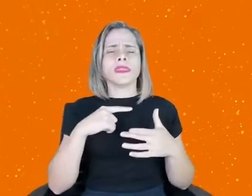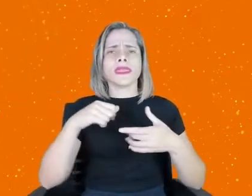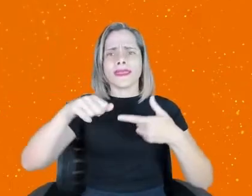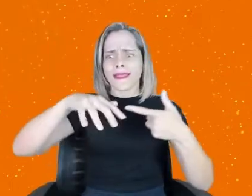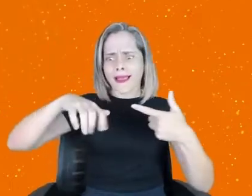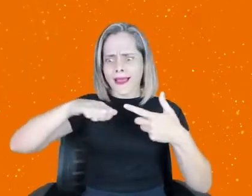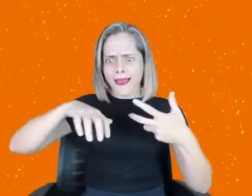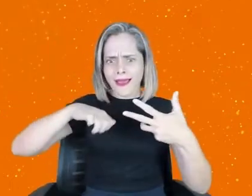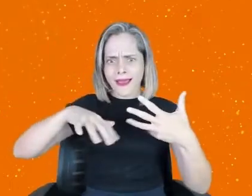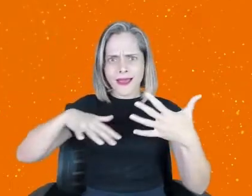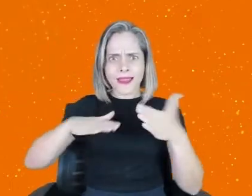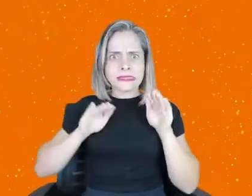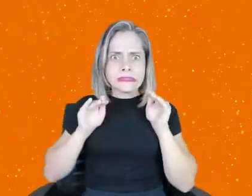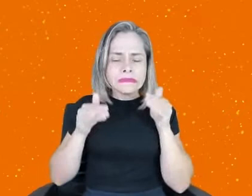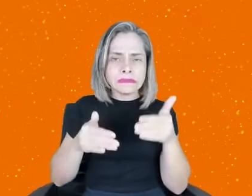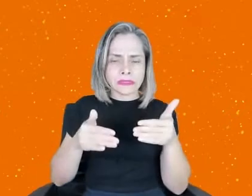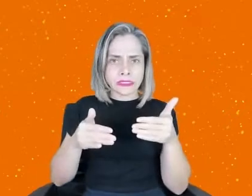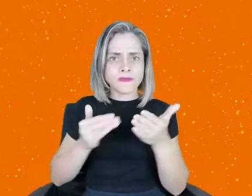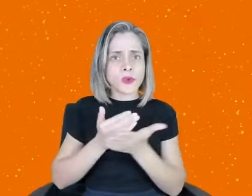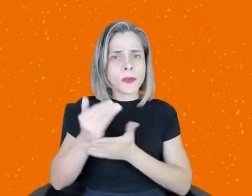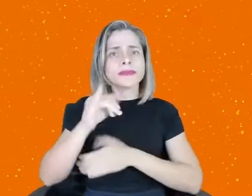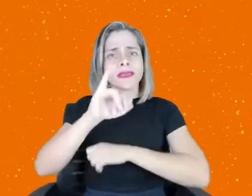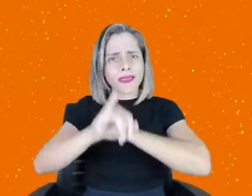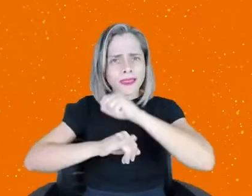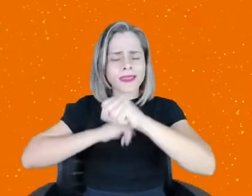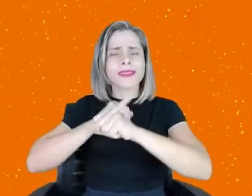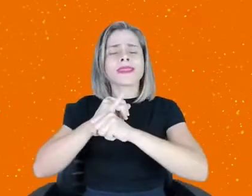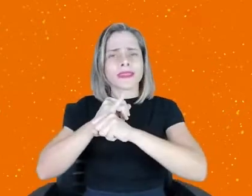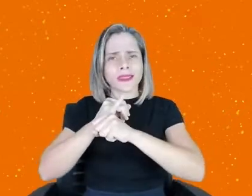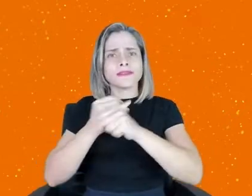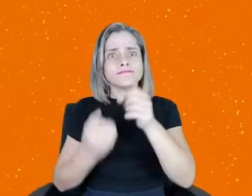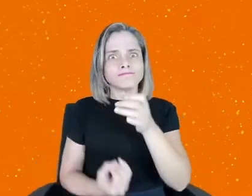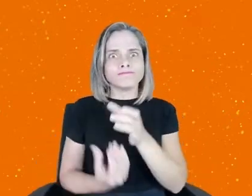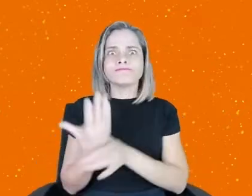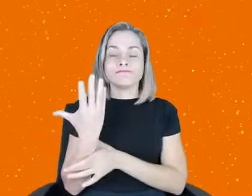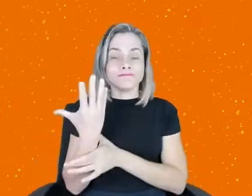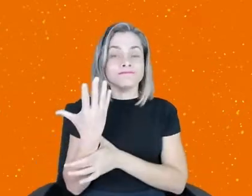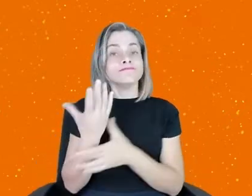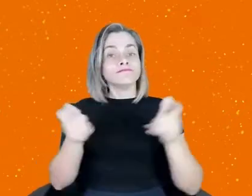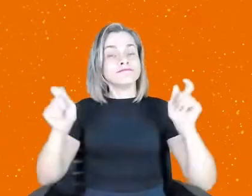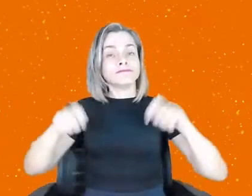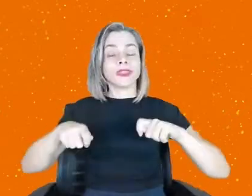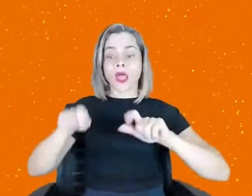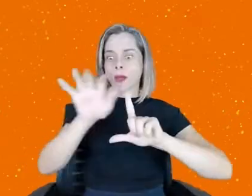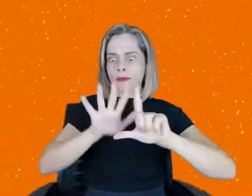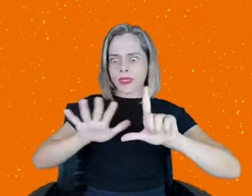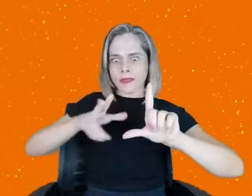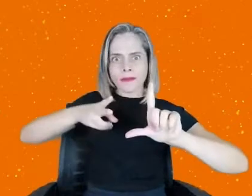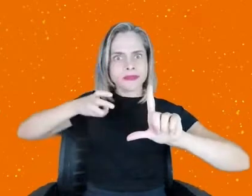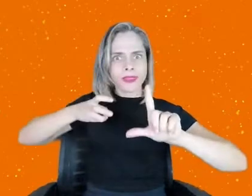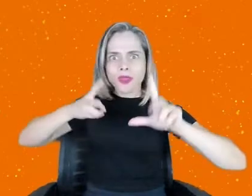começam a entrar na internet e começam a criar todo o ambiente que a gente conhece hoje